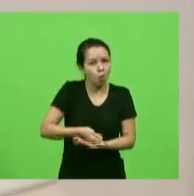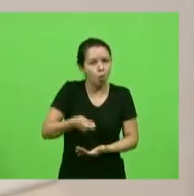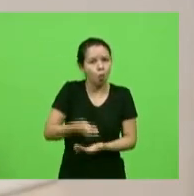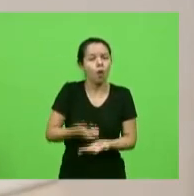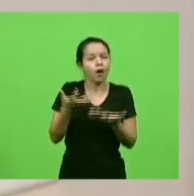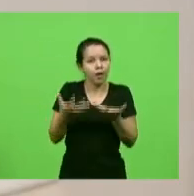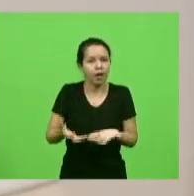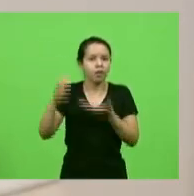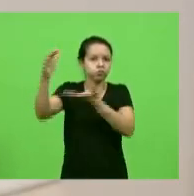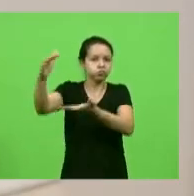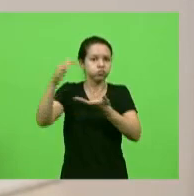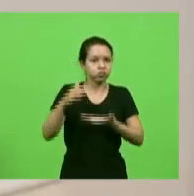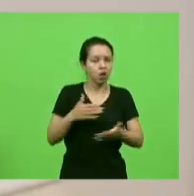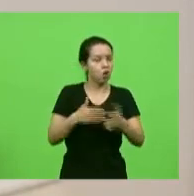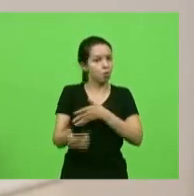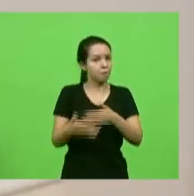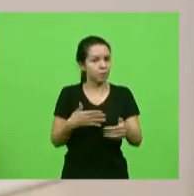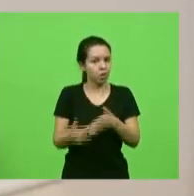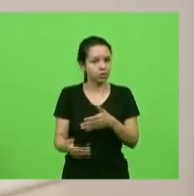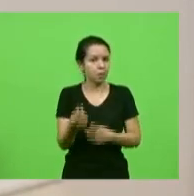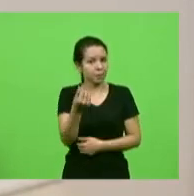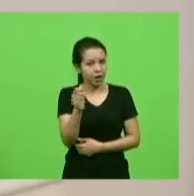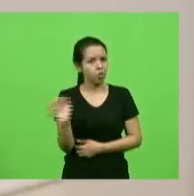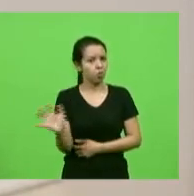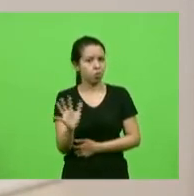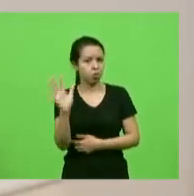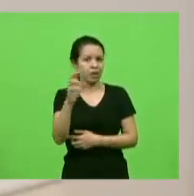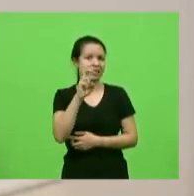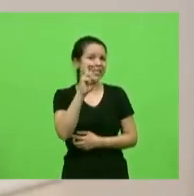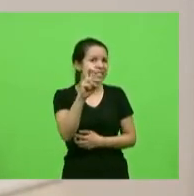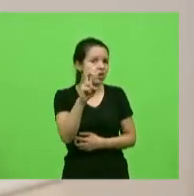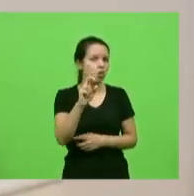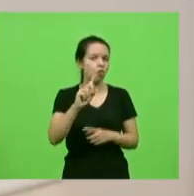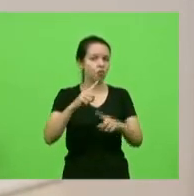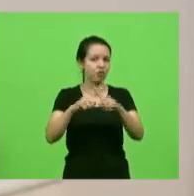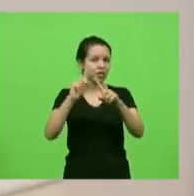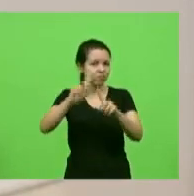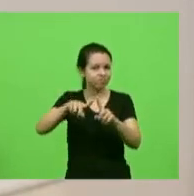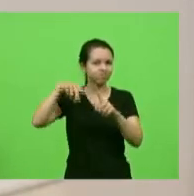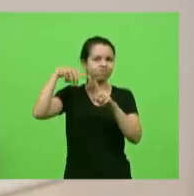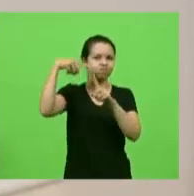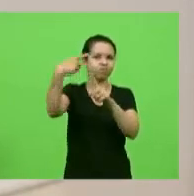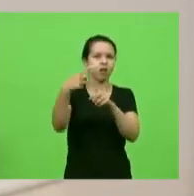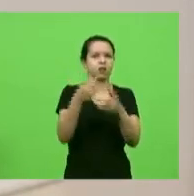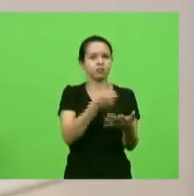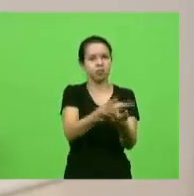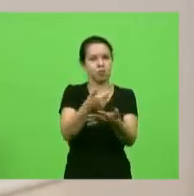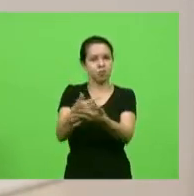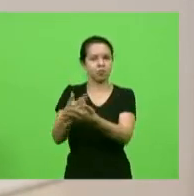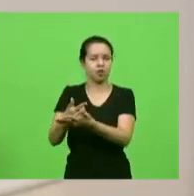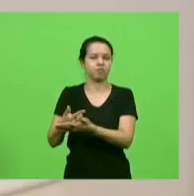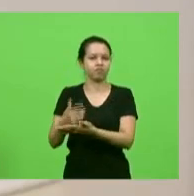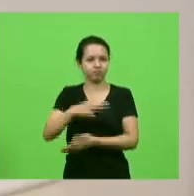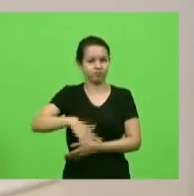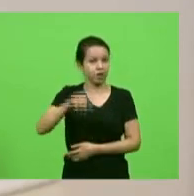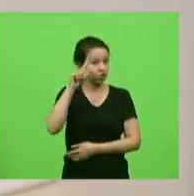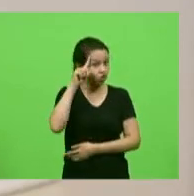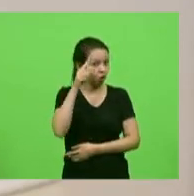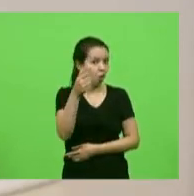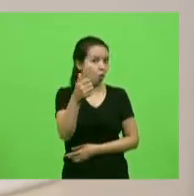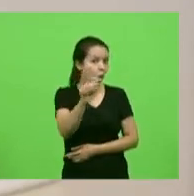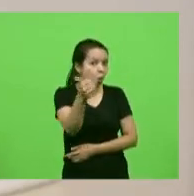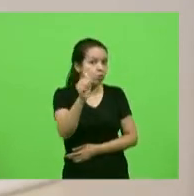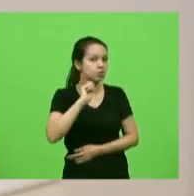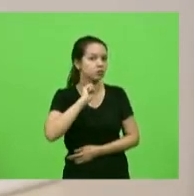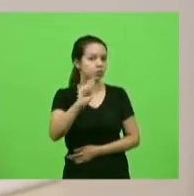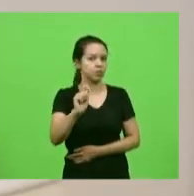preço aí, é praticamente 5 vezes acima do seu preço de mercado. Isso em 11 de abril. De